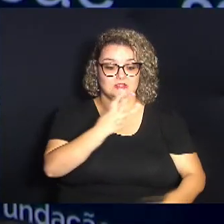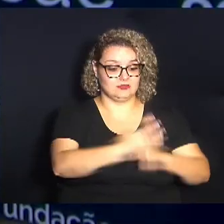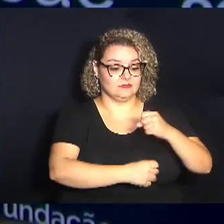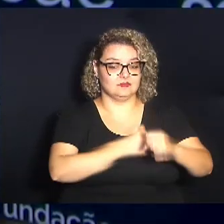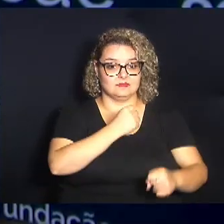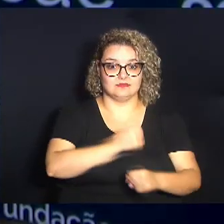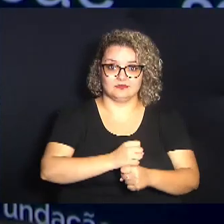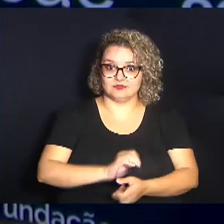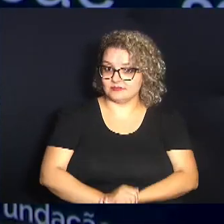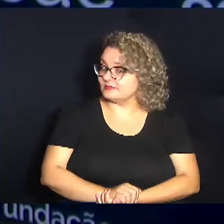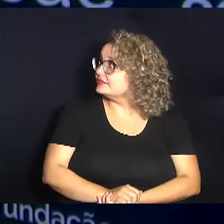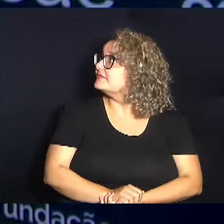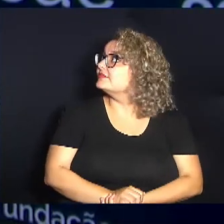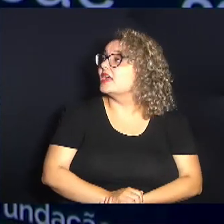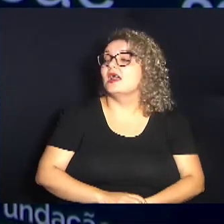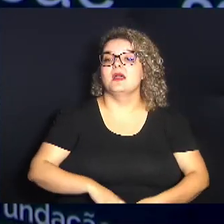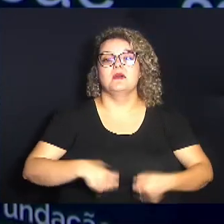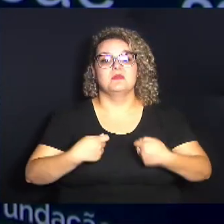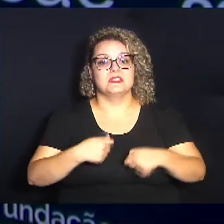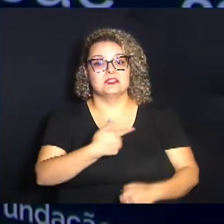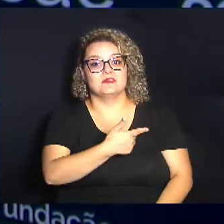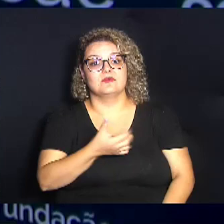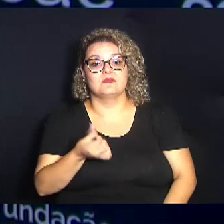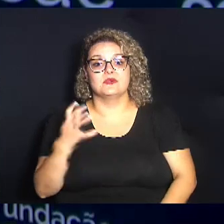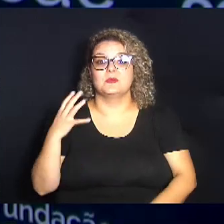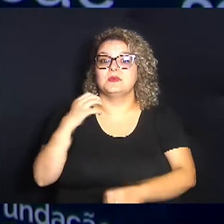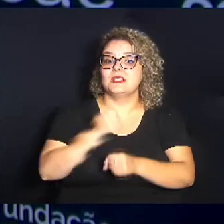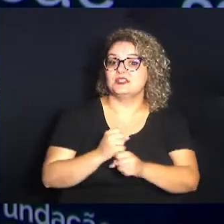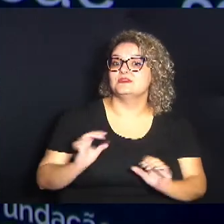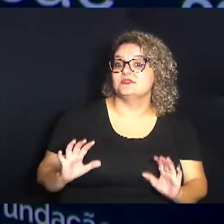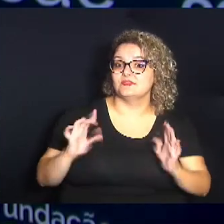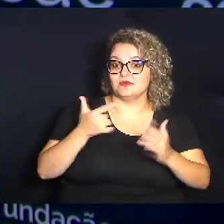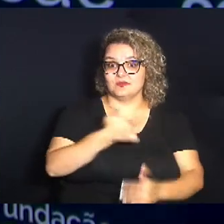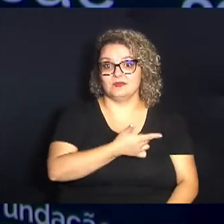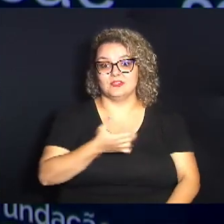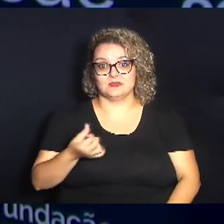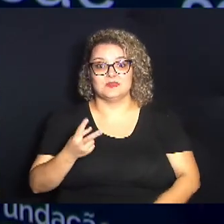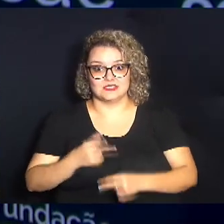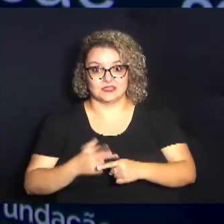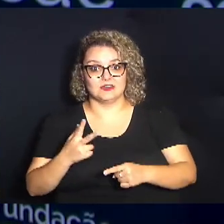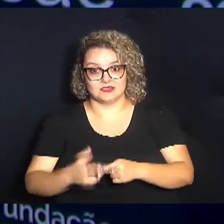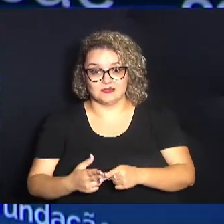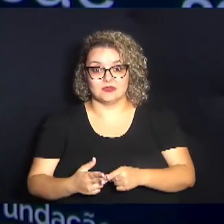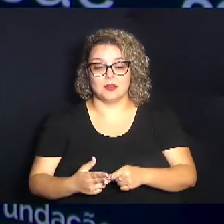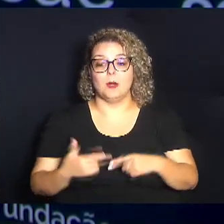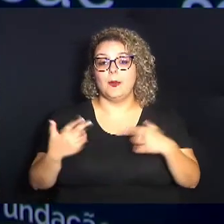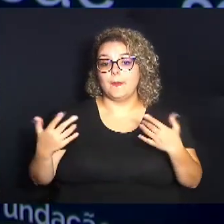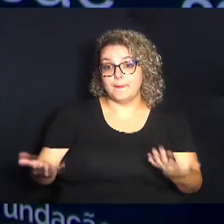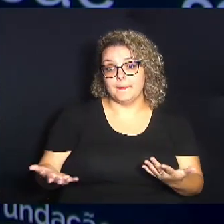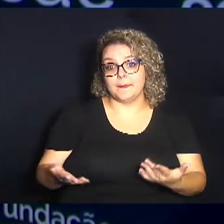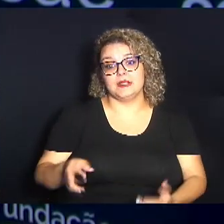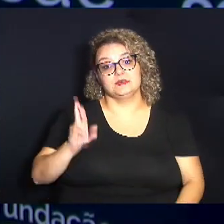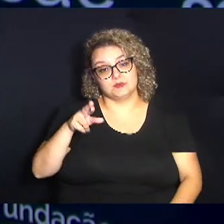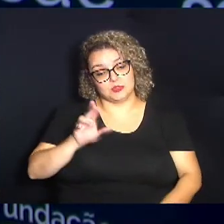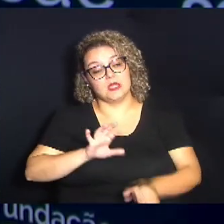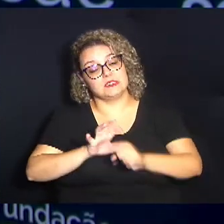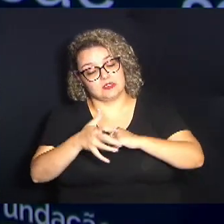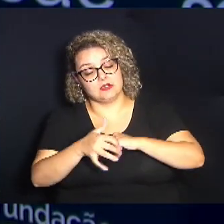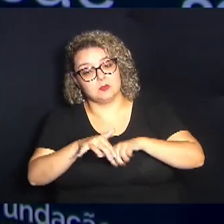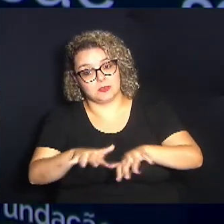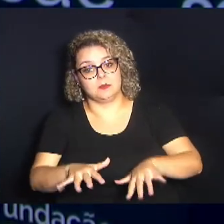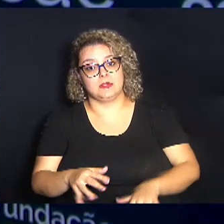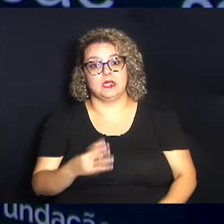ter sido 26, deveríamos estar comemorando hoje a 26ª edição, mas por conta da pandemia,